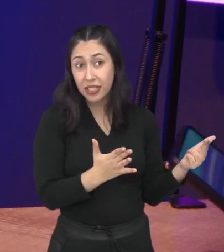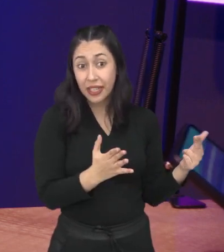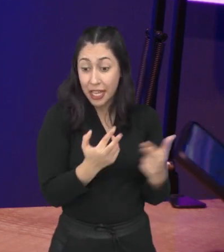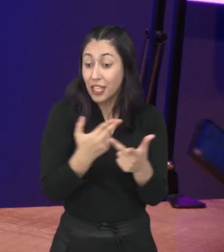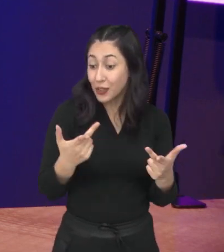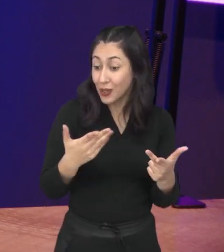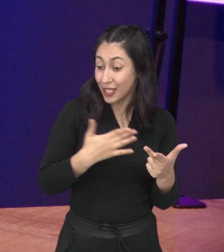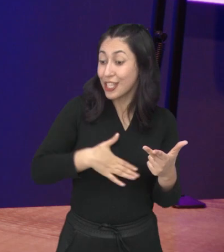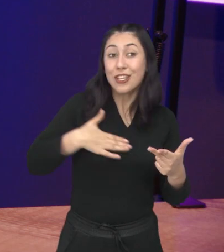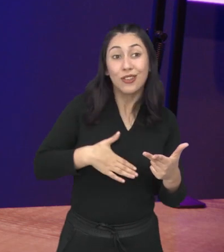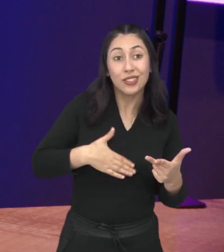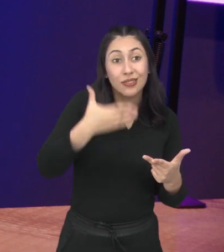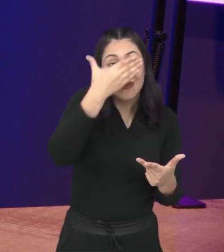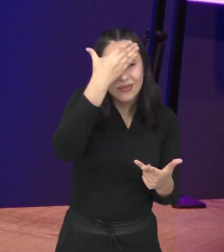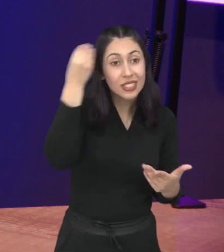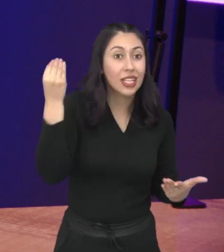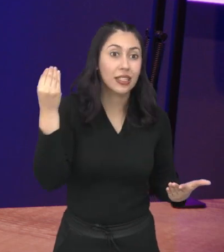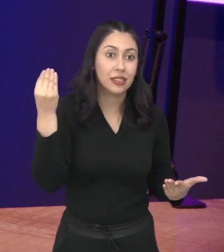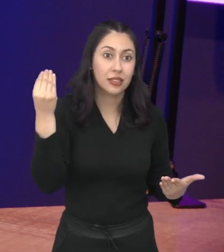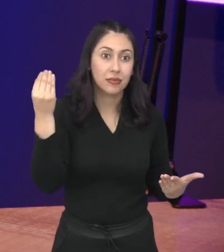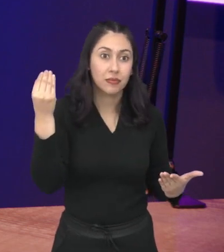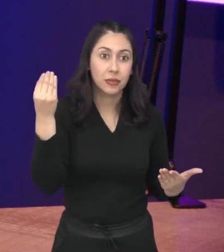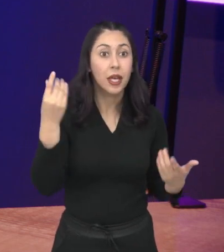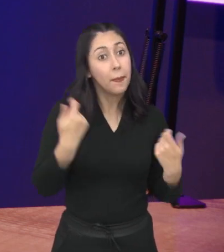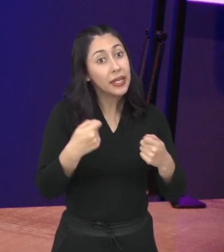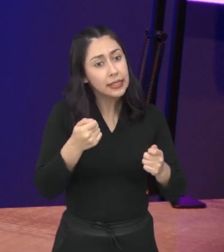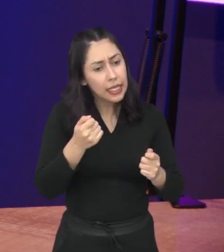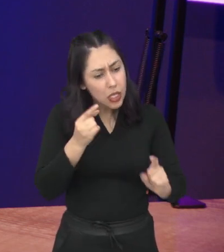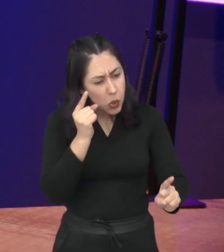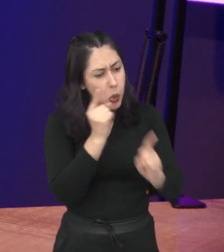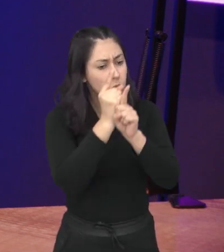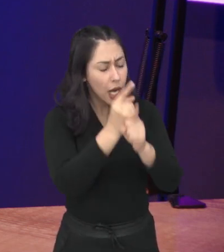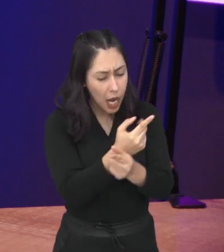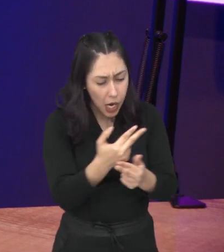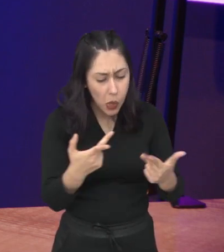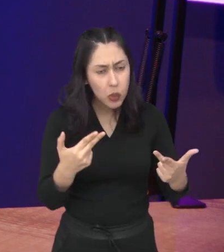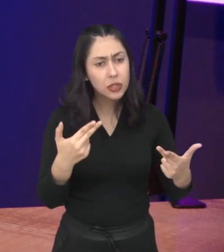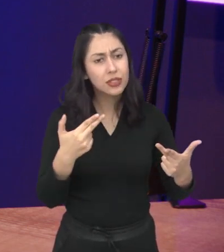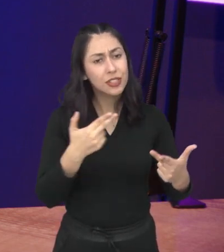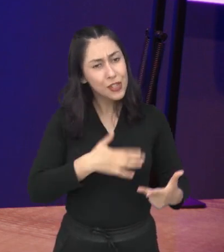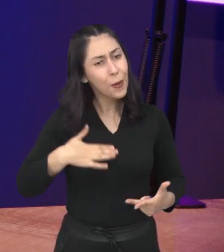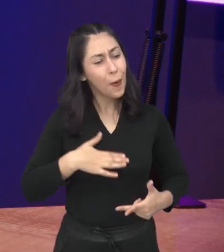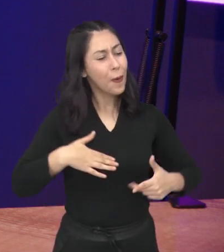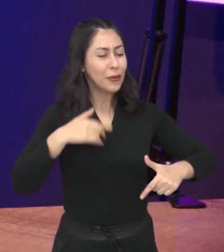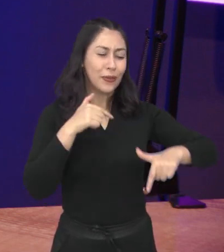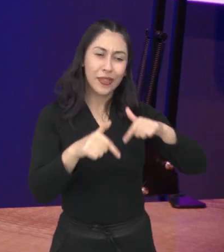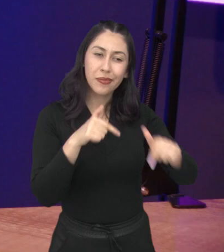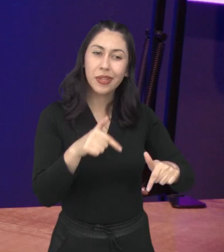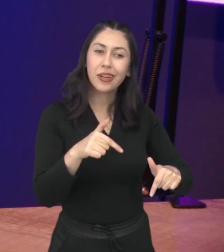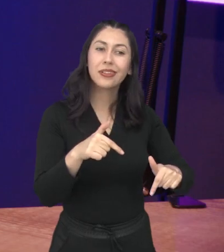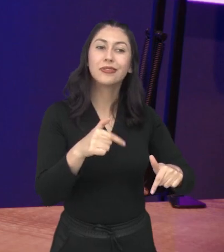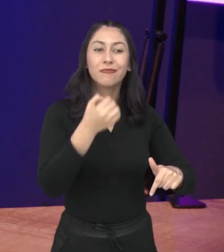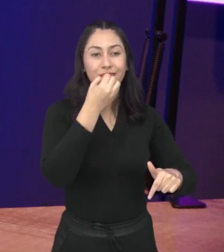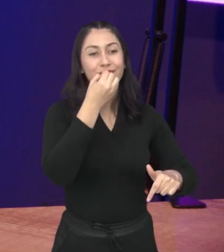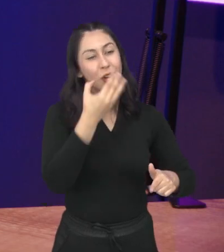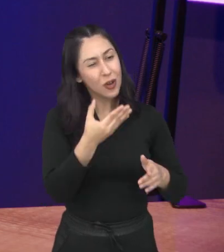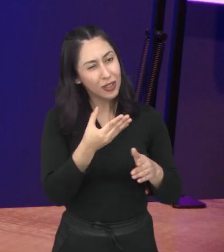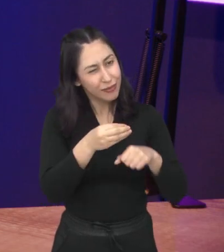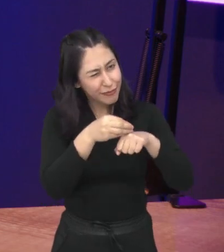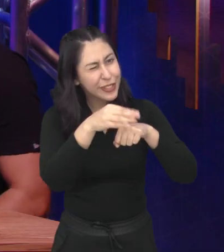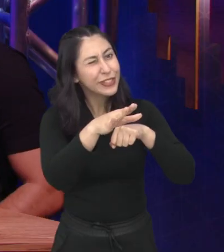de fazer aquilo que você gosta. Então, achar aquilo que você gosta e trabalhar com aquilo que você gosta pode ser, né, uma boa